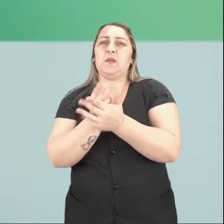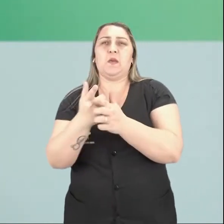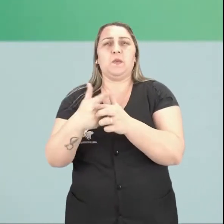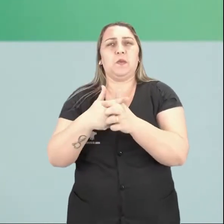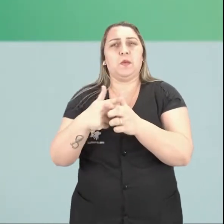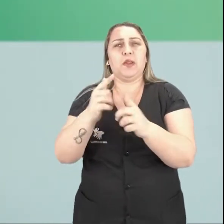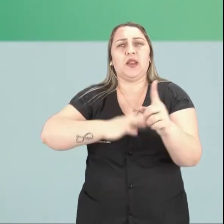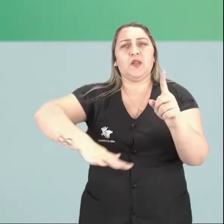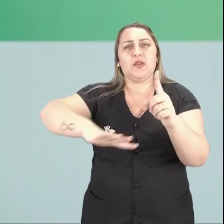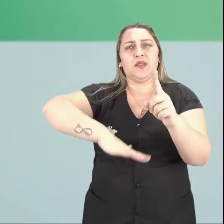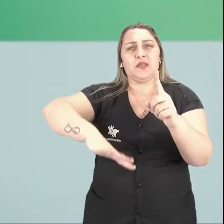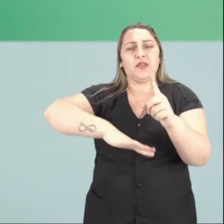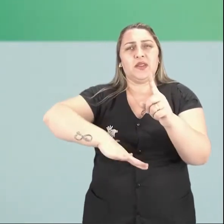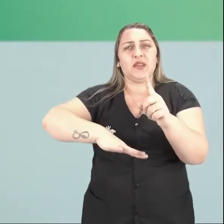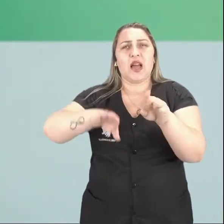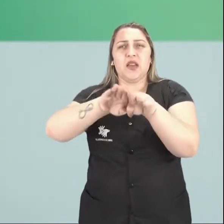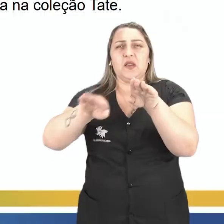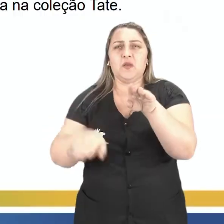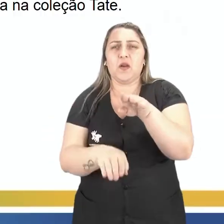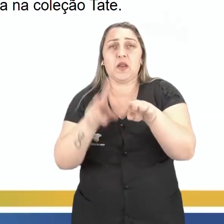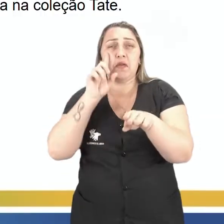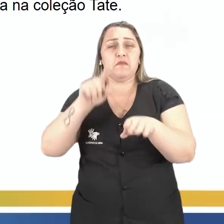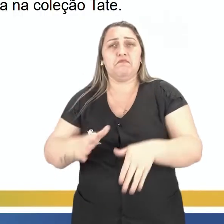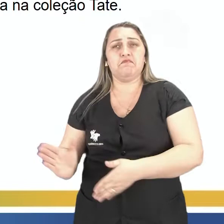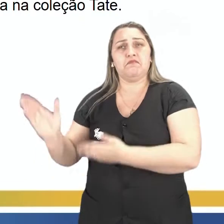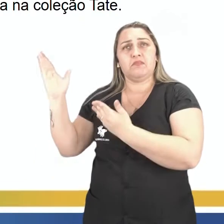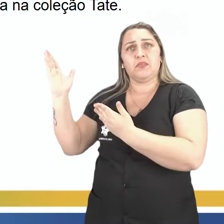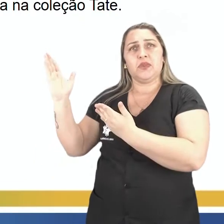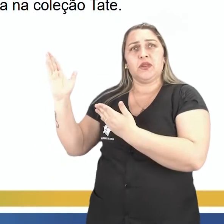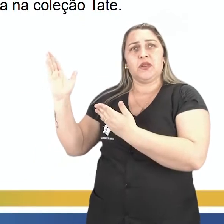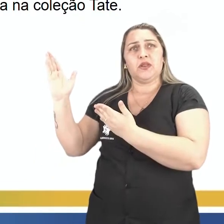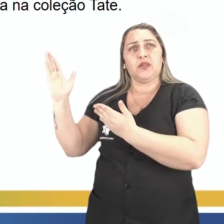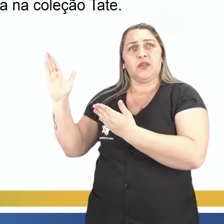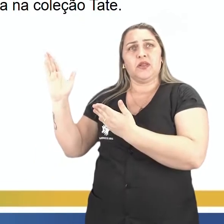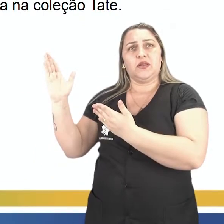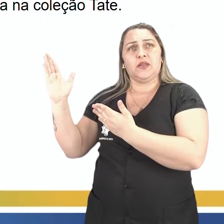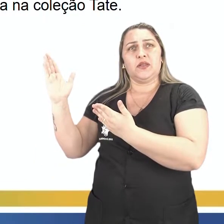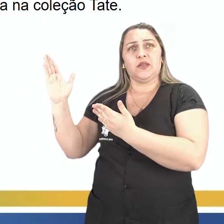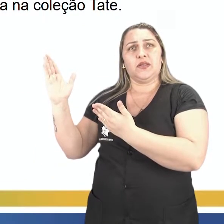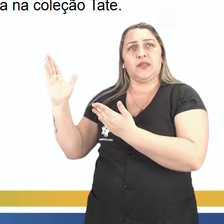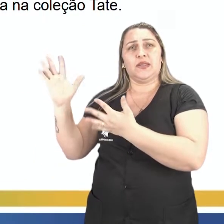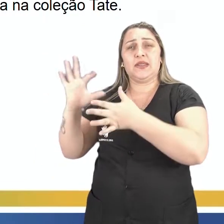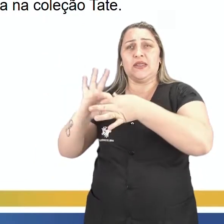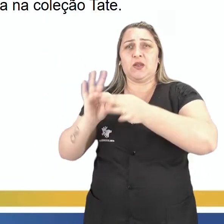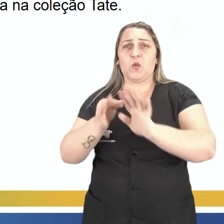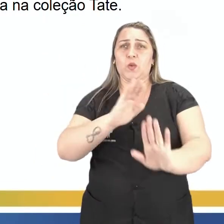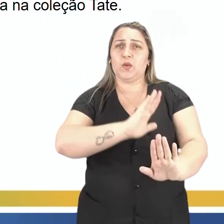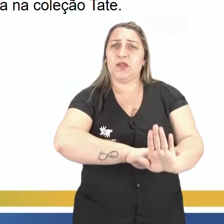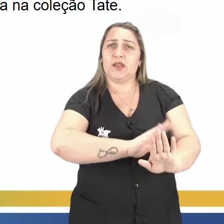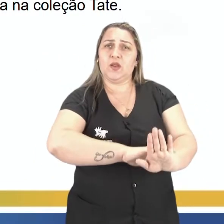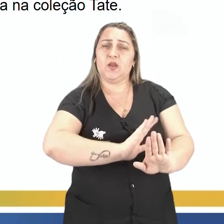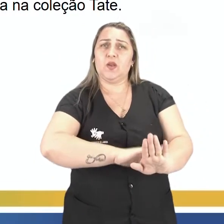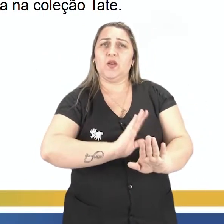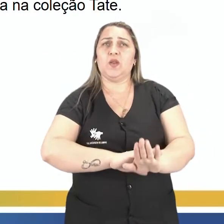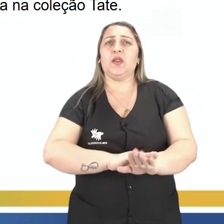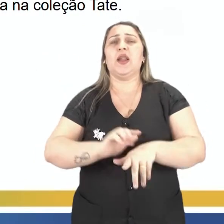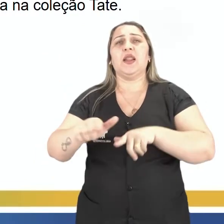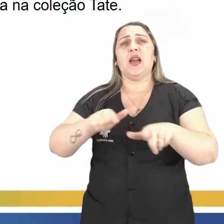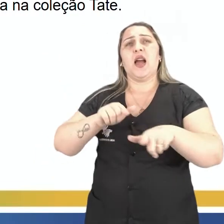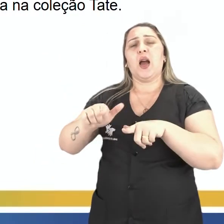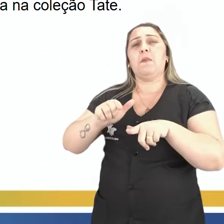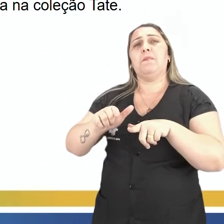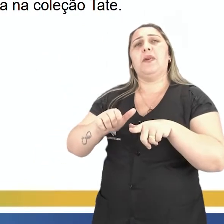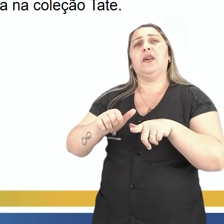problemáticas sociais, observem na tela comigo a primeira obra chamada Inserções em Circuitos Ideológicos. Ele trabalha aí com